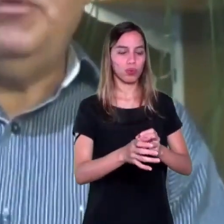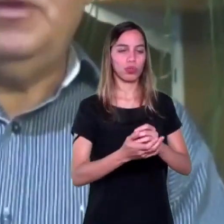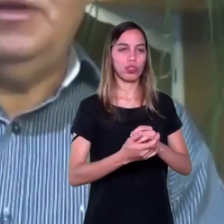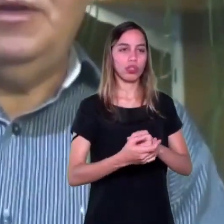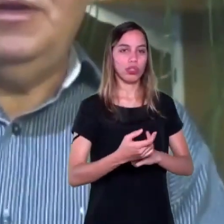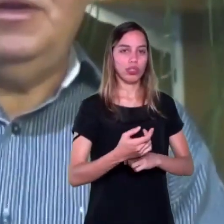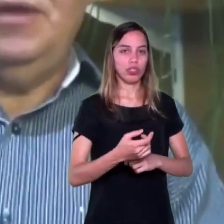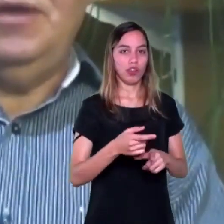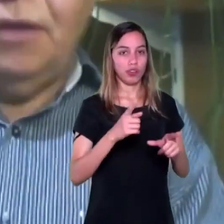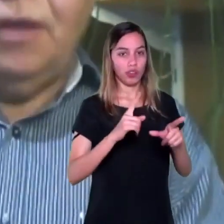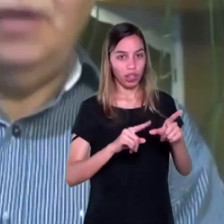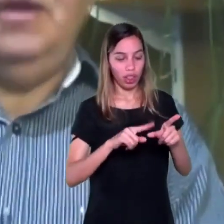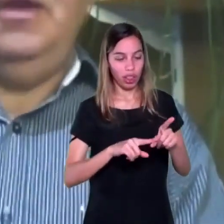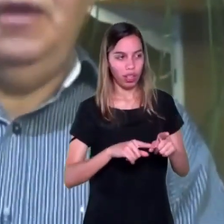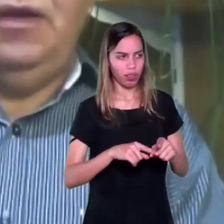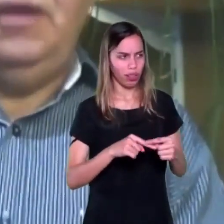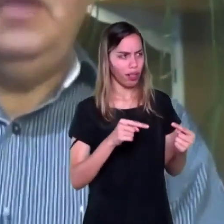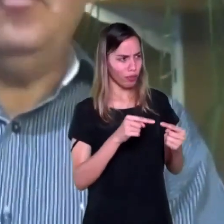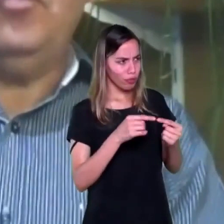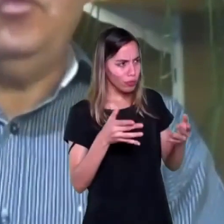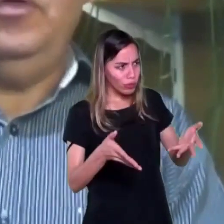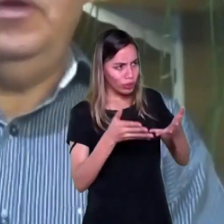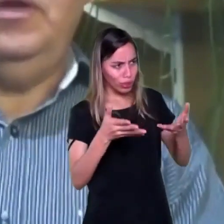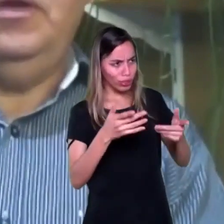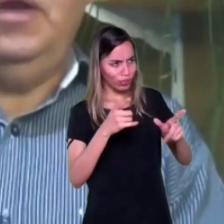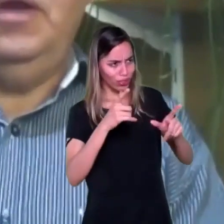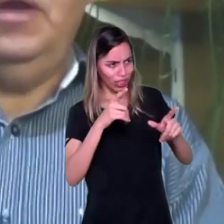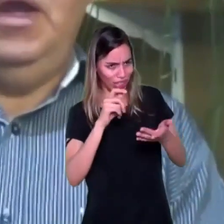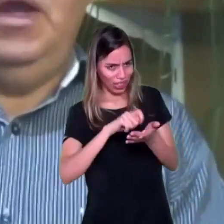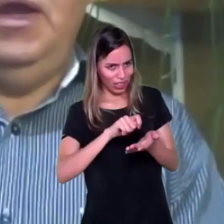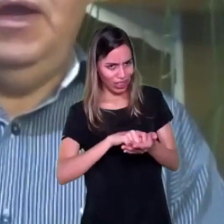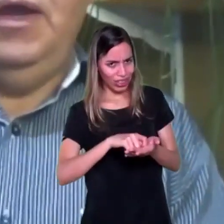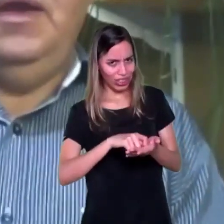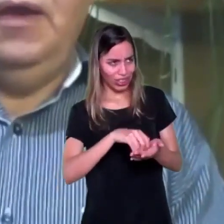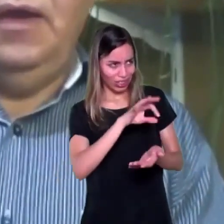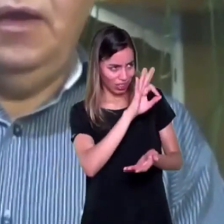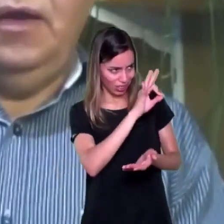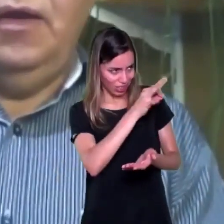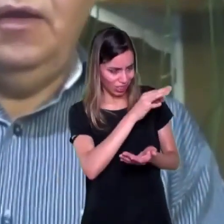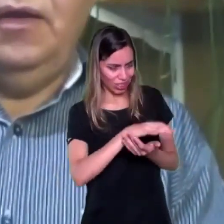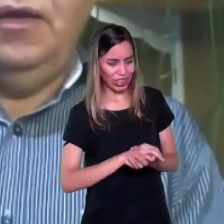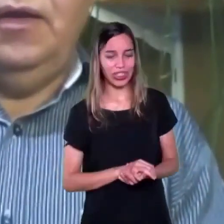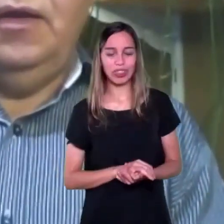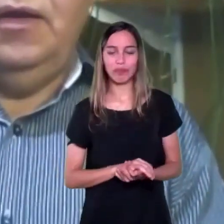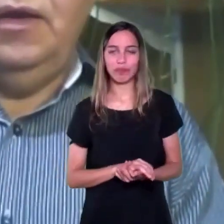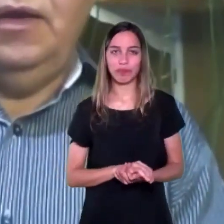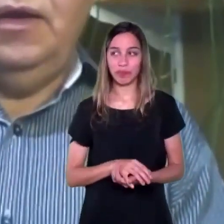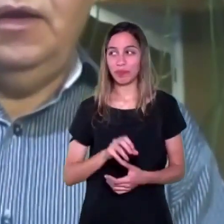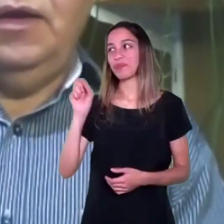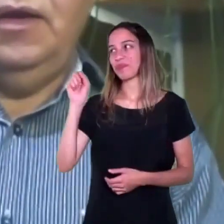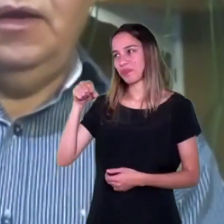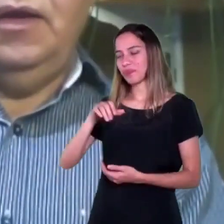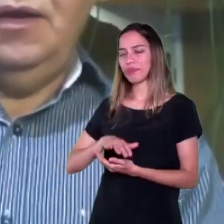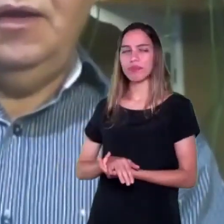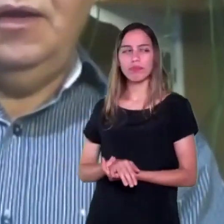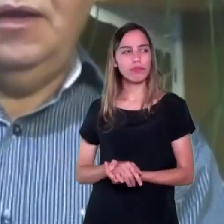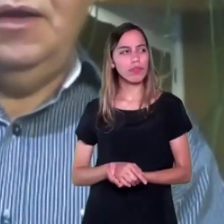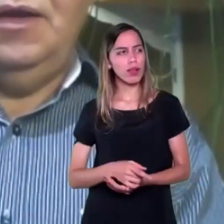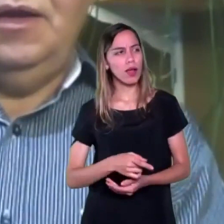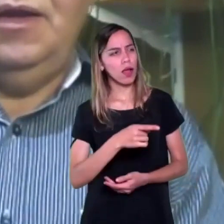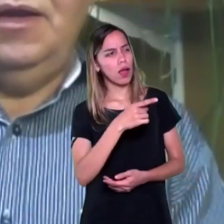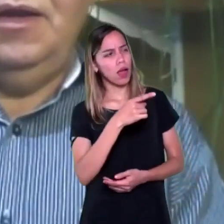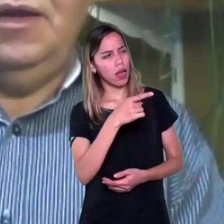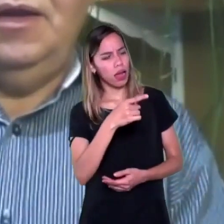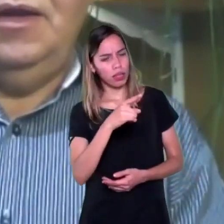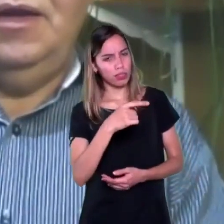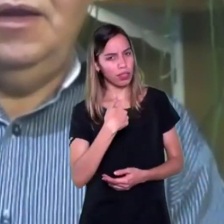tá, forma de incentivar também, né? A isso. escrita, né? Esses concursos. E por último, também eu quero te pedir para